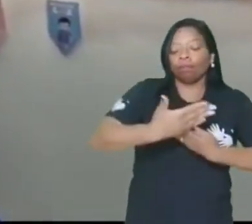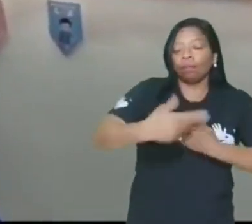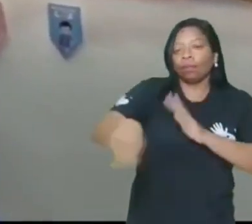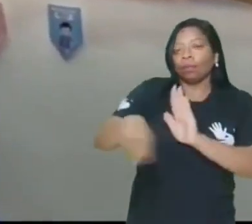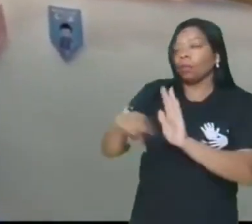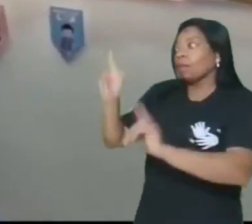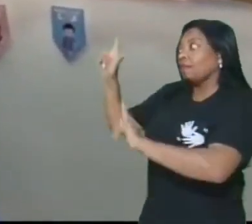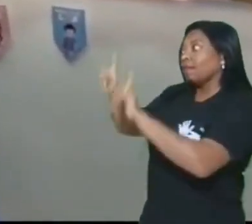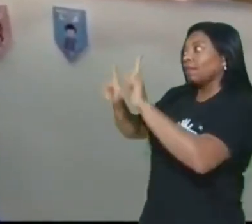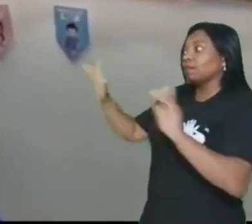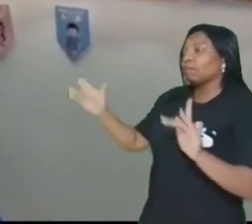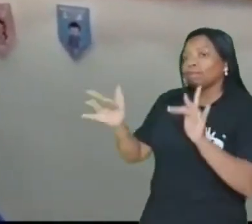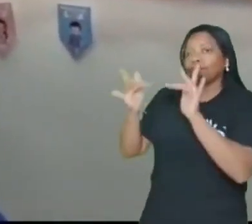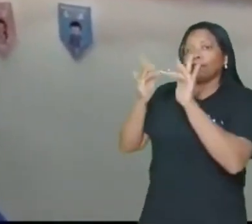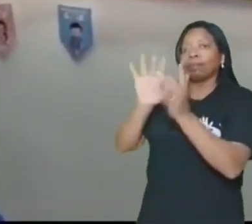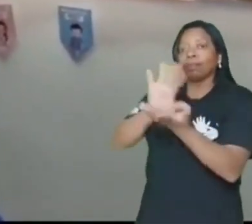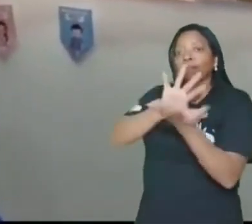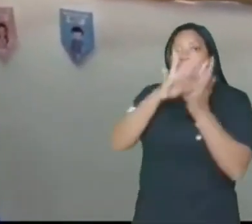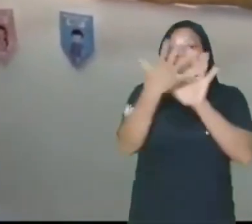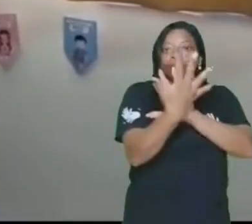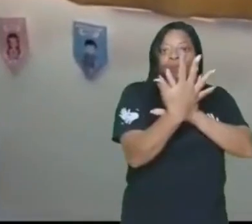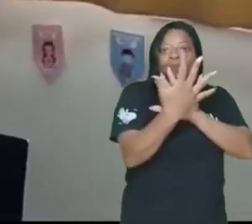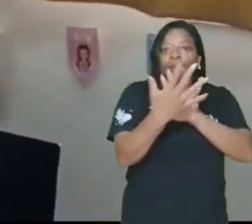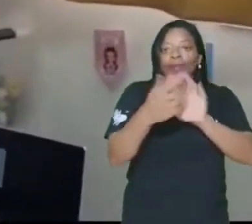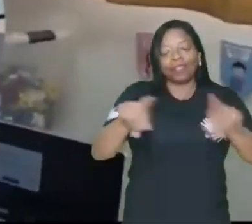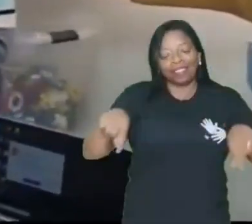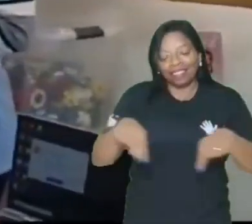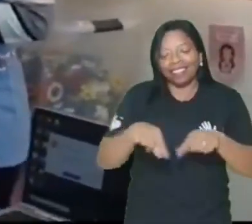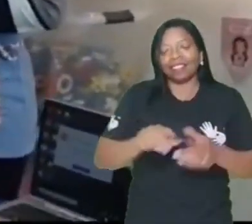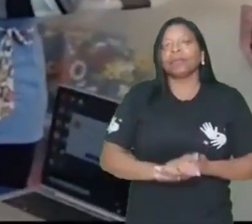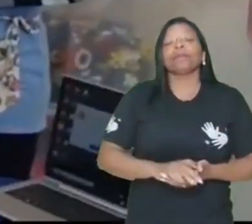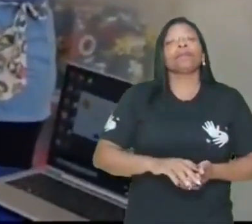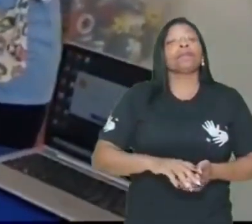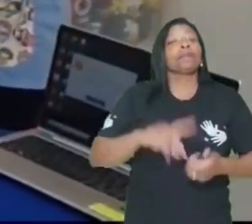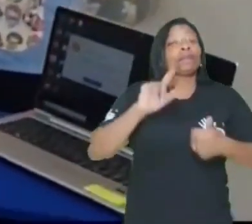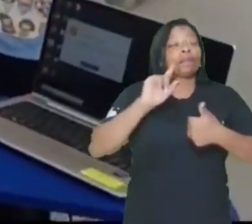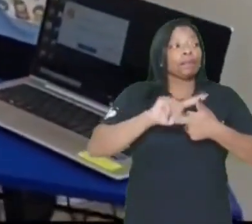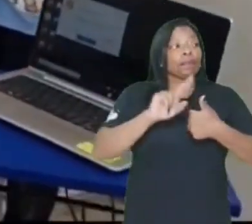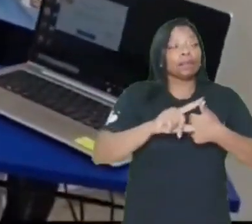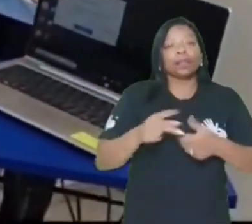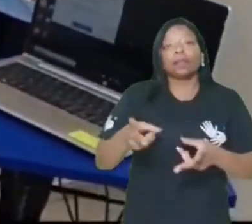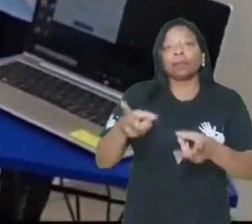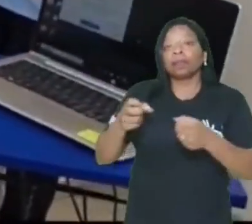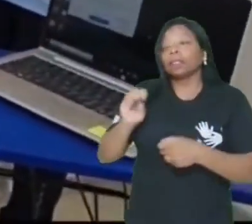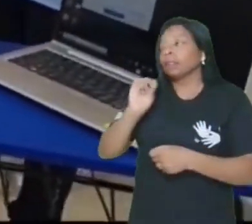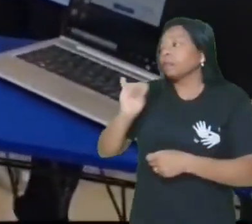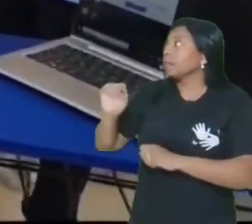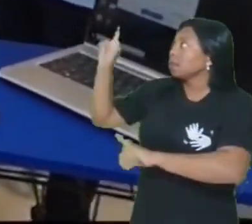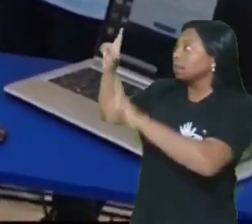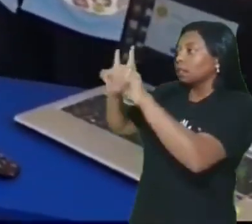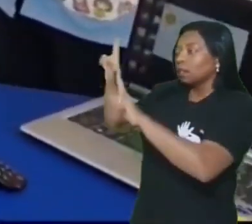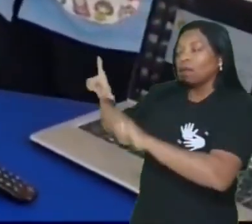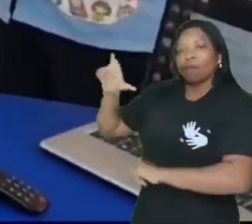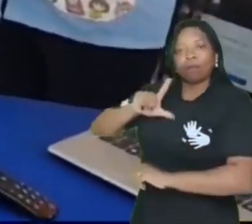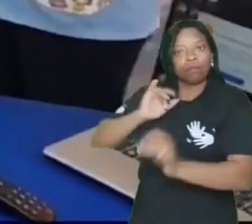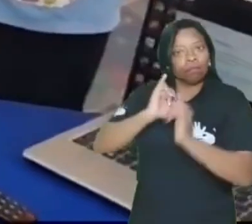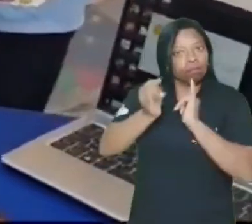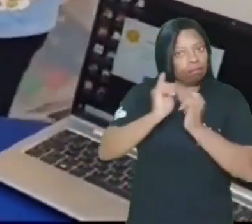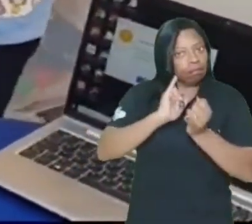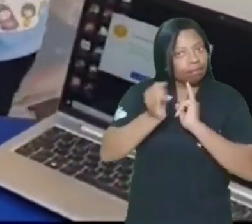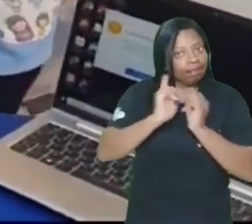em sala de aula. Primeiramente, certifique-se que a televisão está conectada na internet